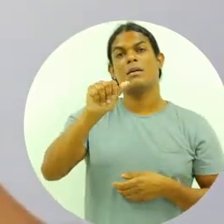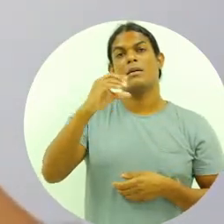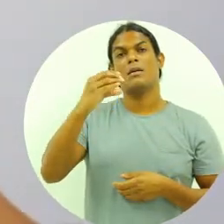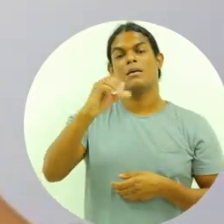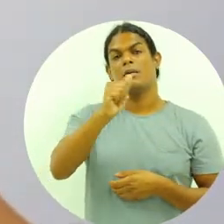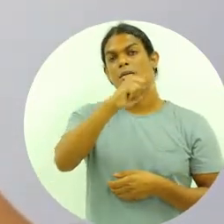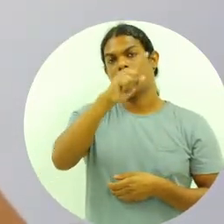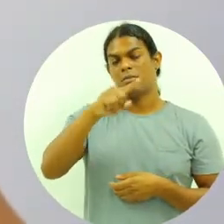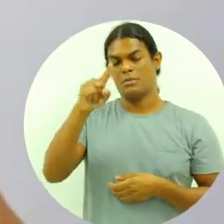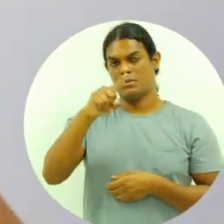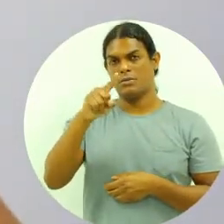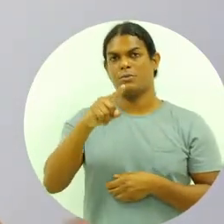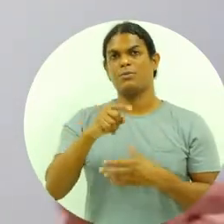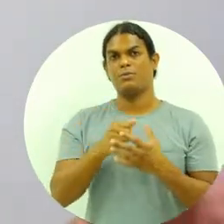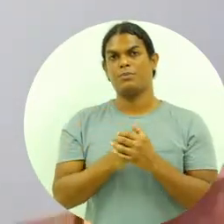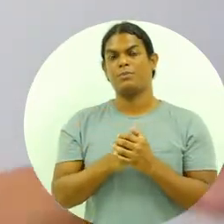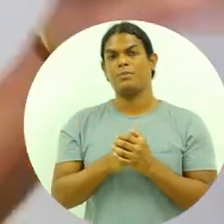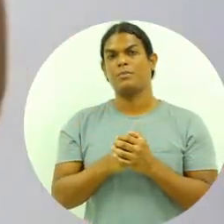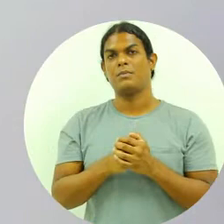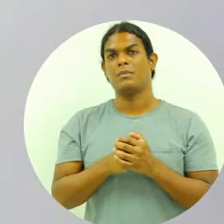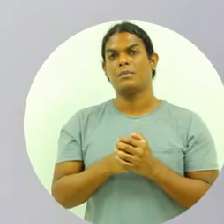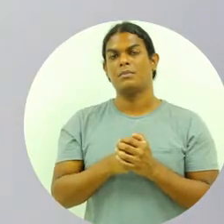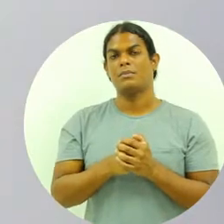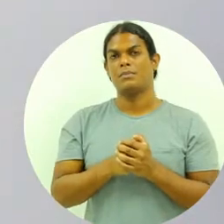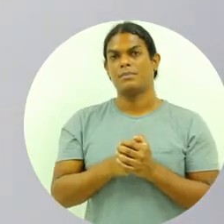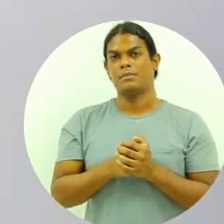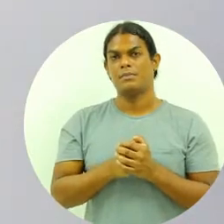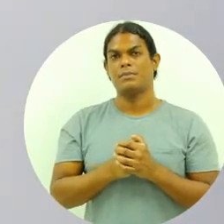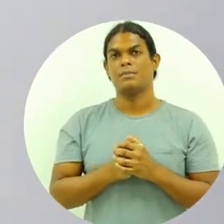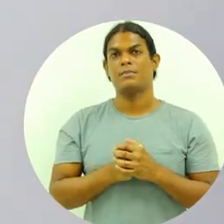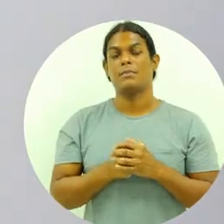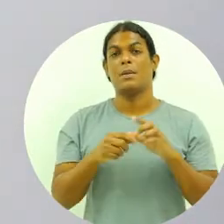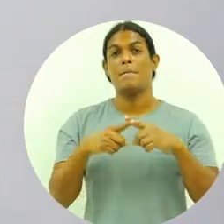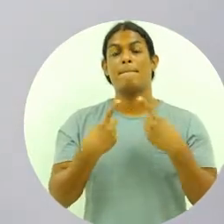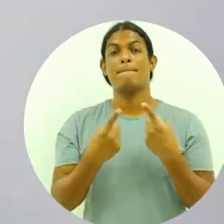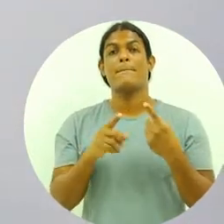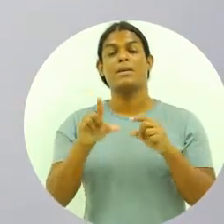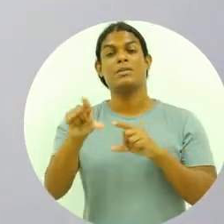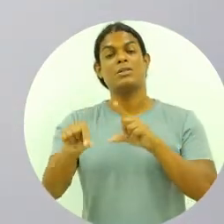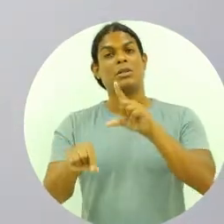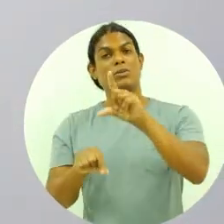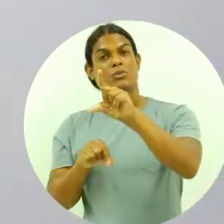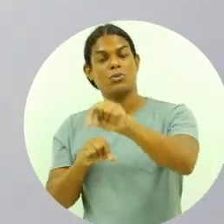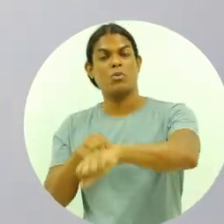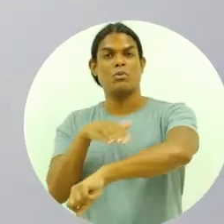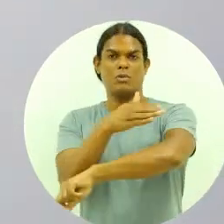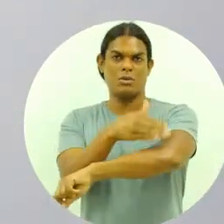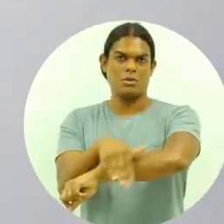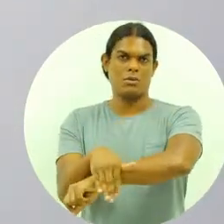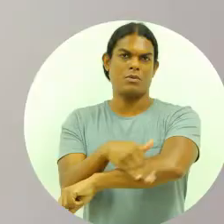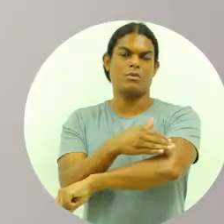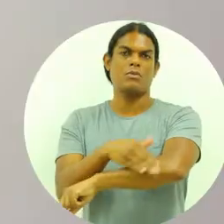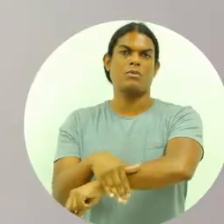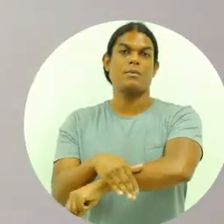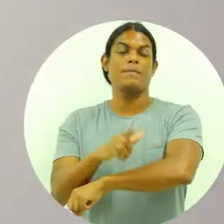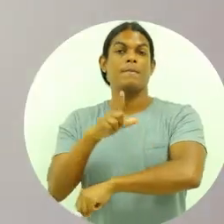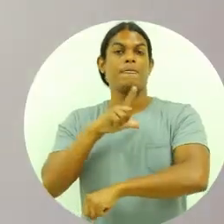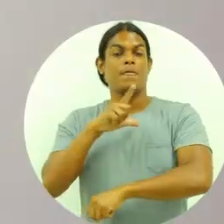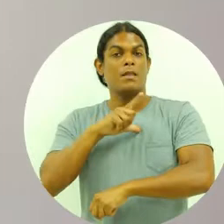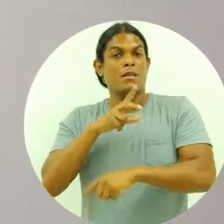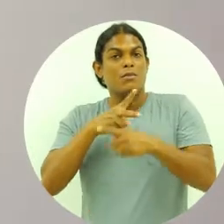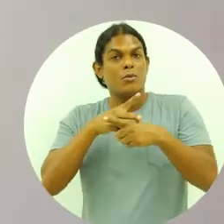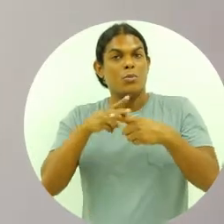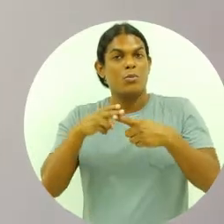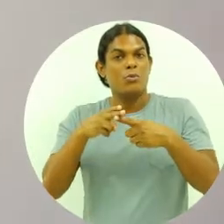vinculado, derivado do poder vinculado, mas que no seu primeiro momento, na hora da escolha das ruas, teve